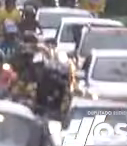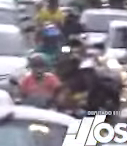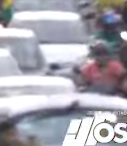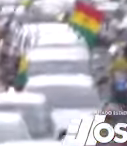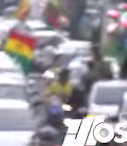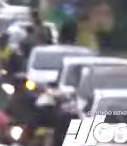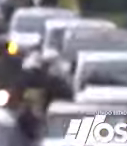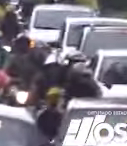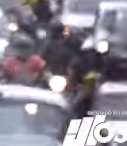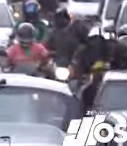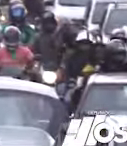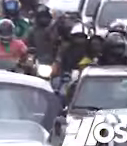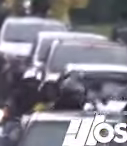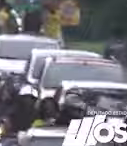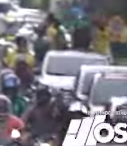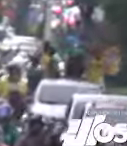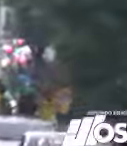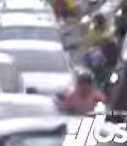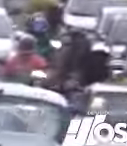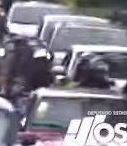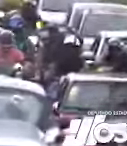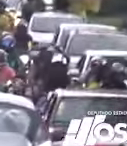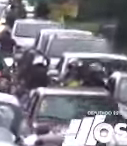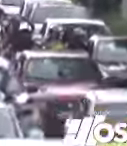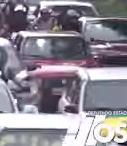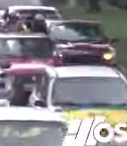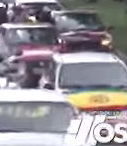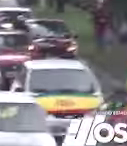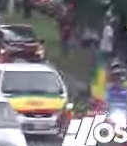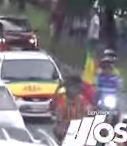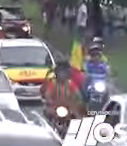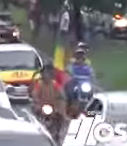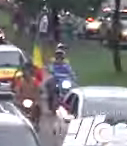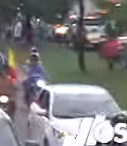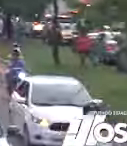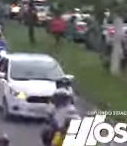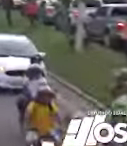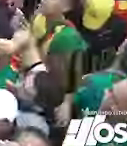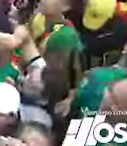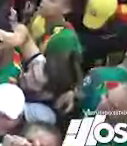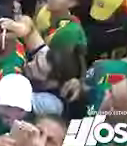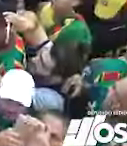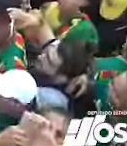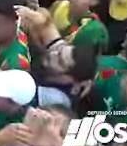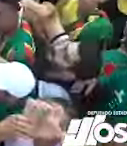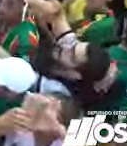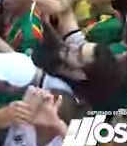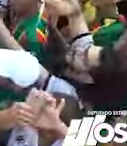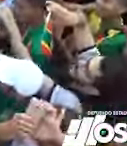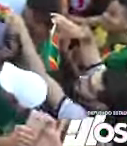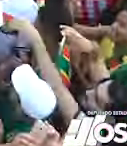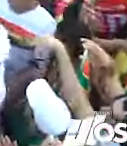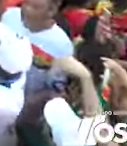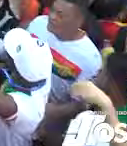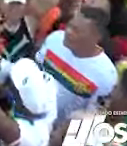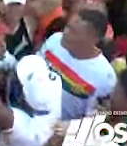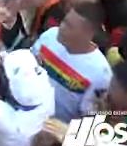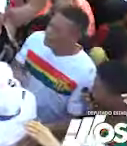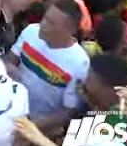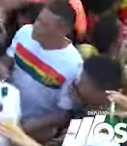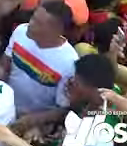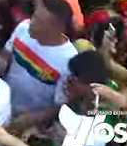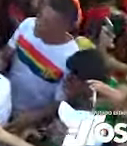qual quero agradecer toda a torcida que compareceu, não só nessa carreata, mas também no aeroporto,